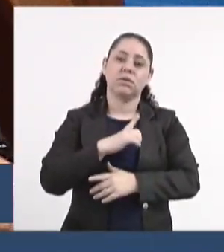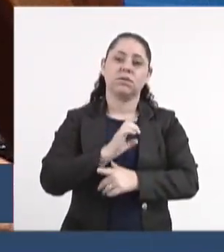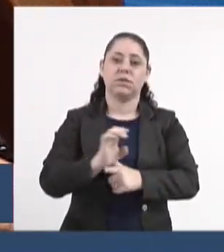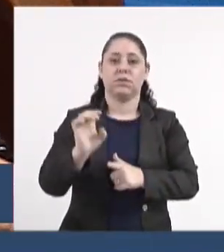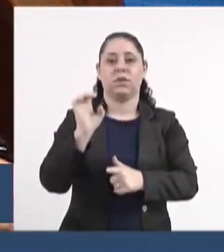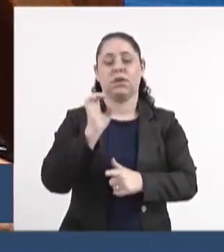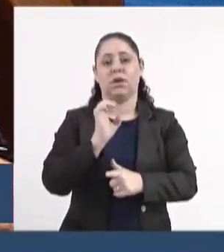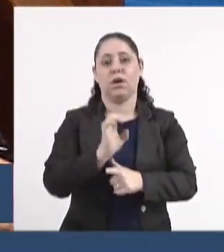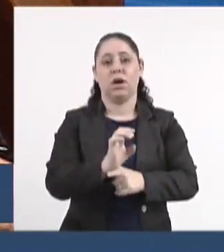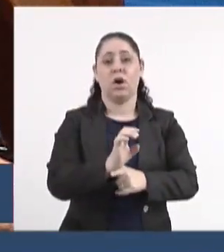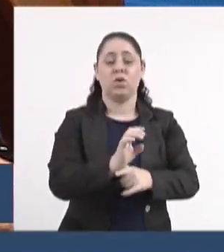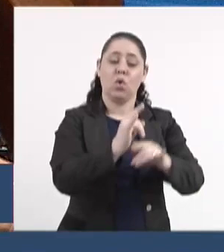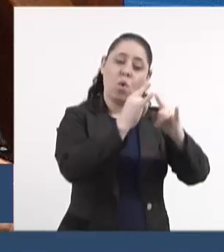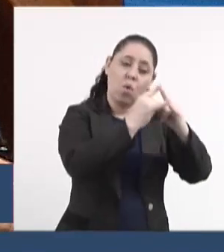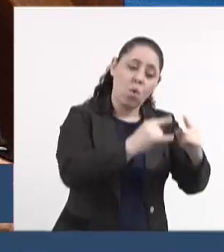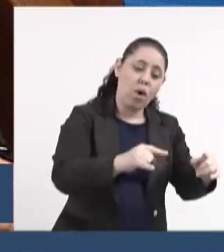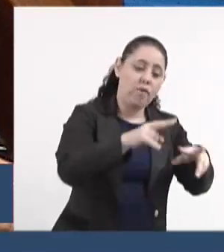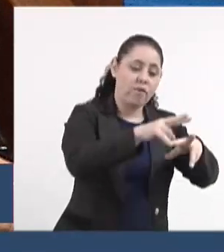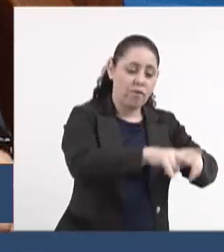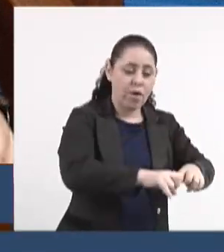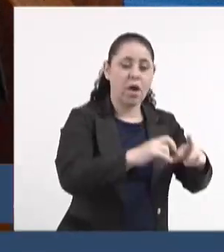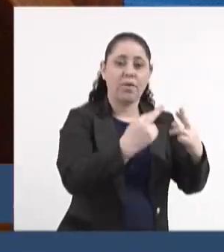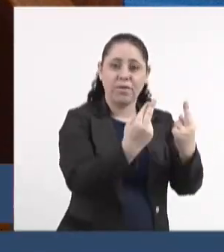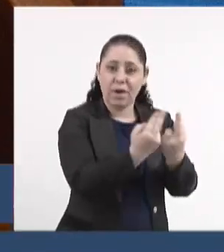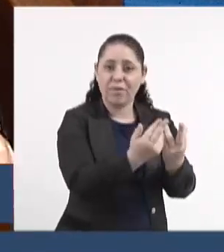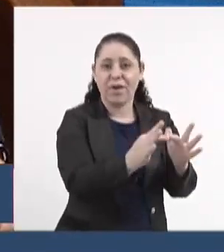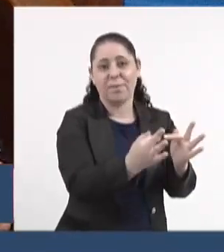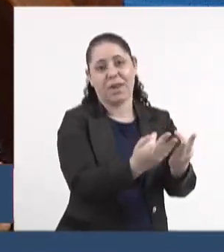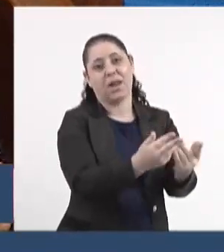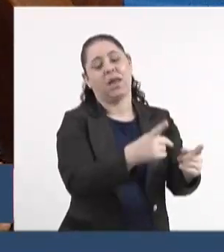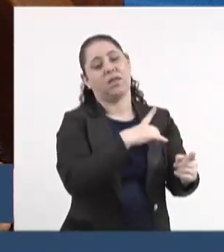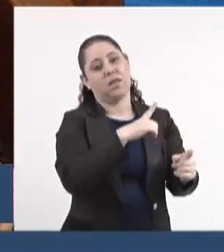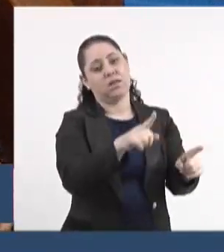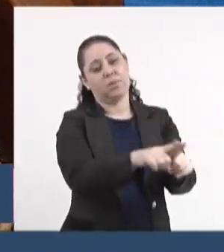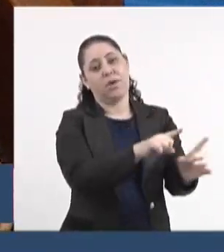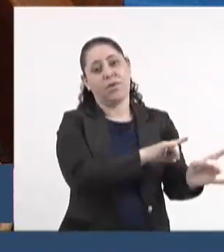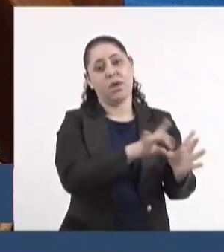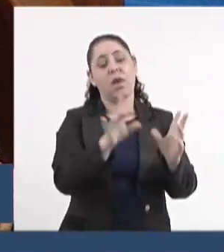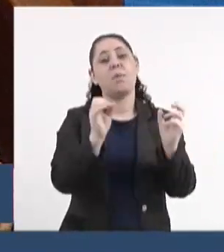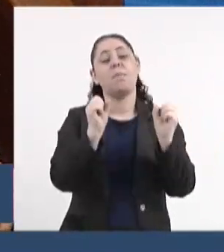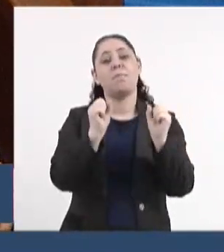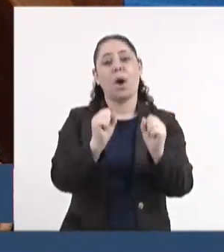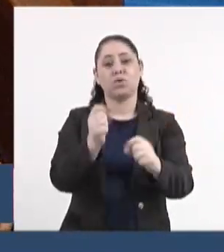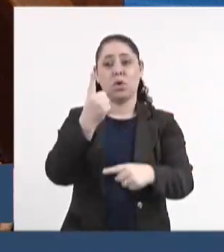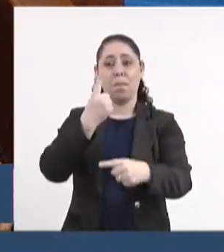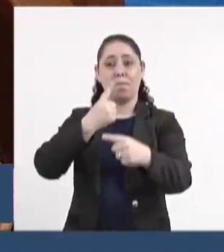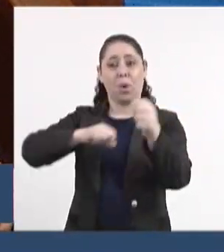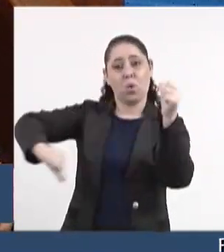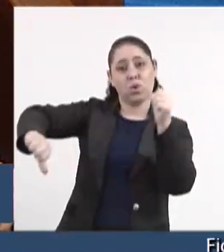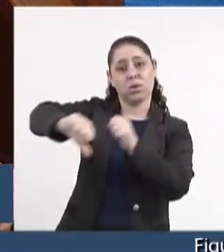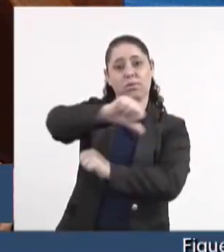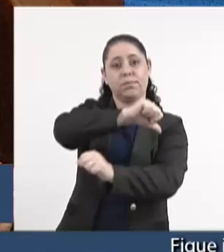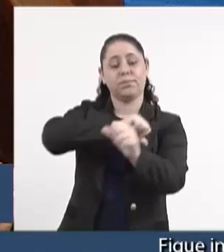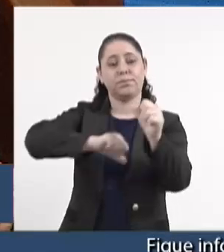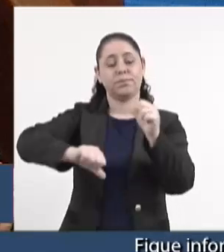nossos assentados, para que nós possamos reverter